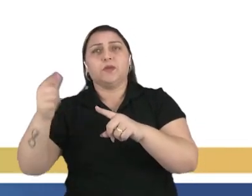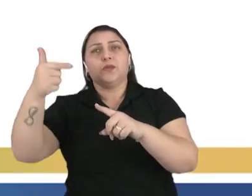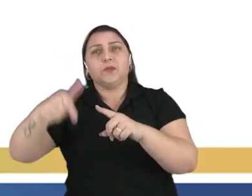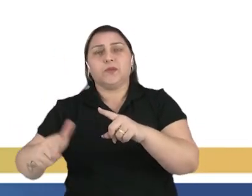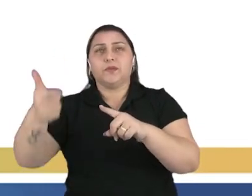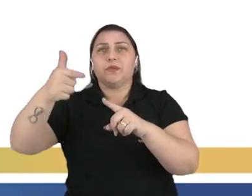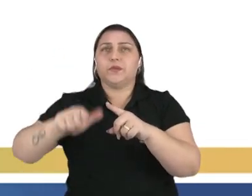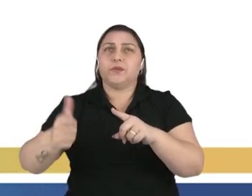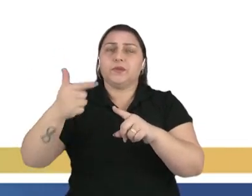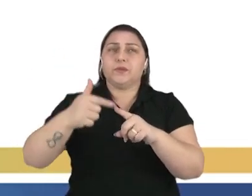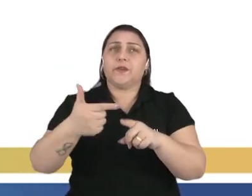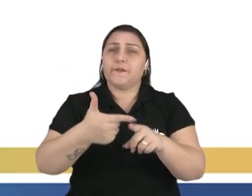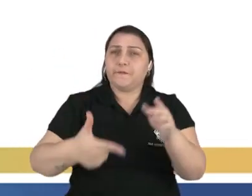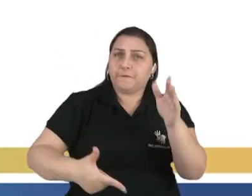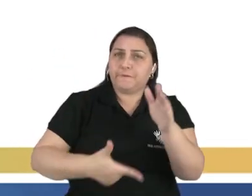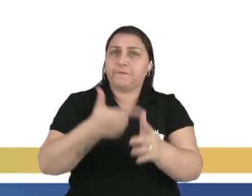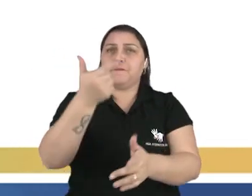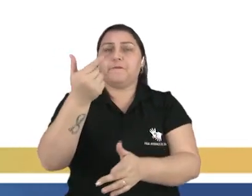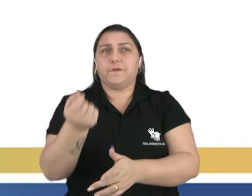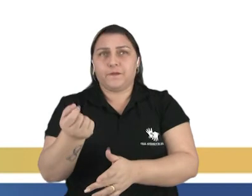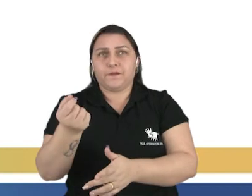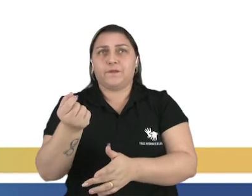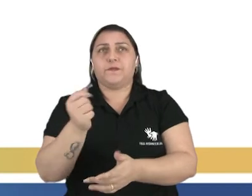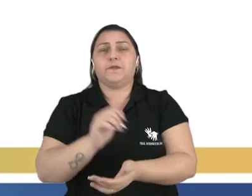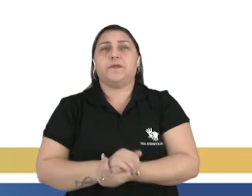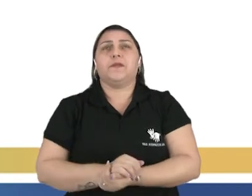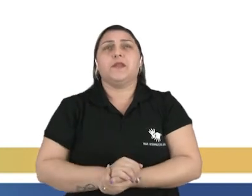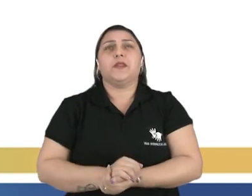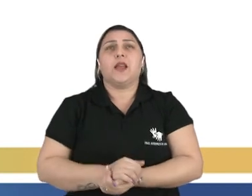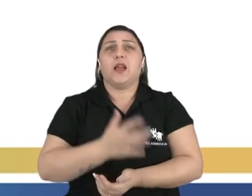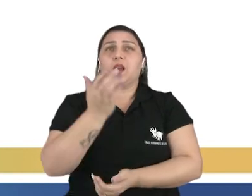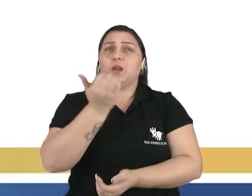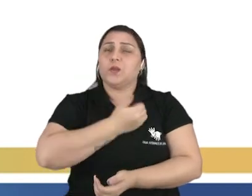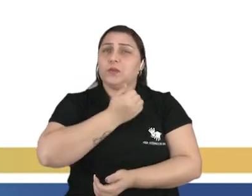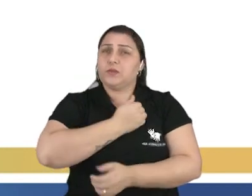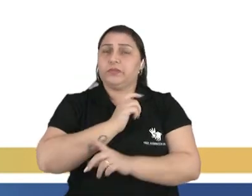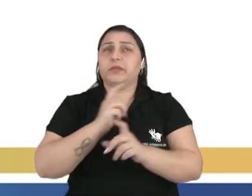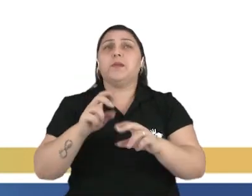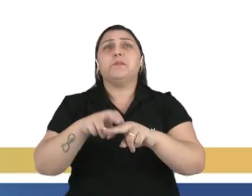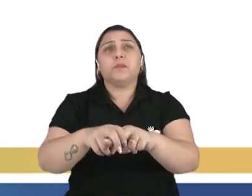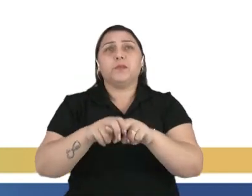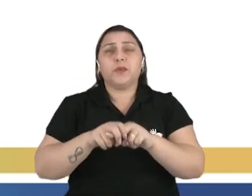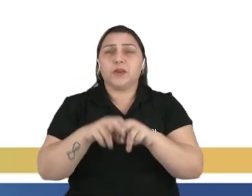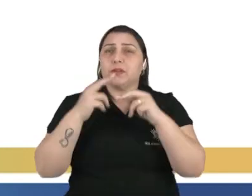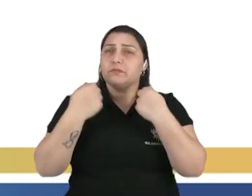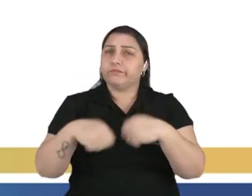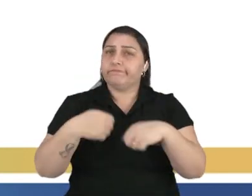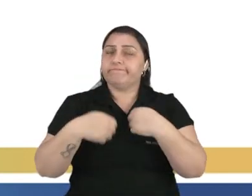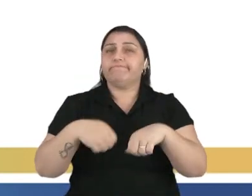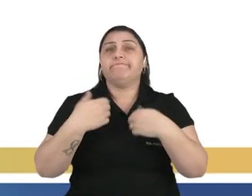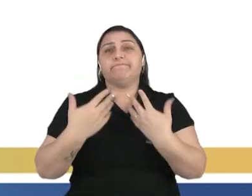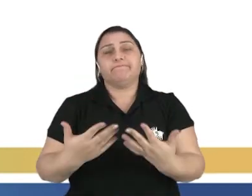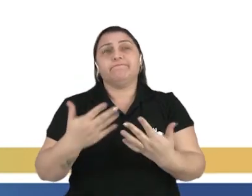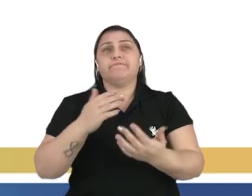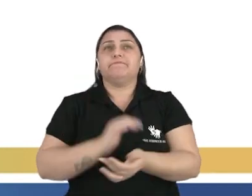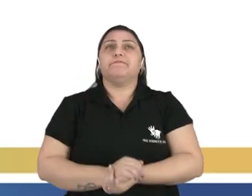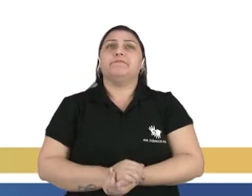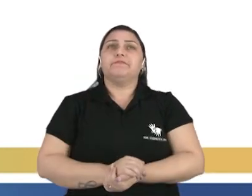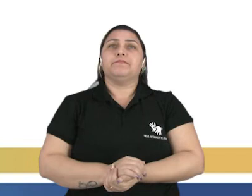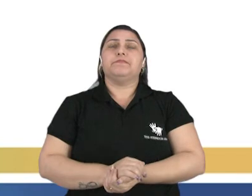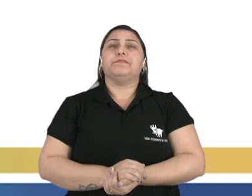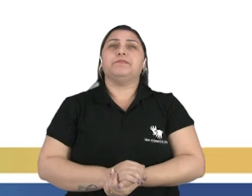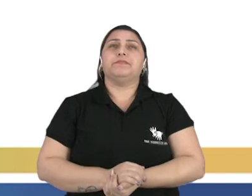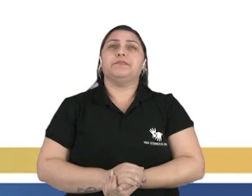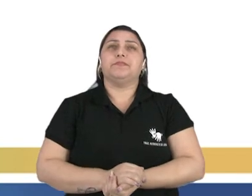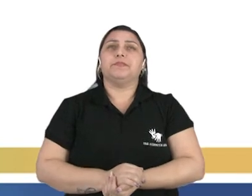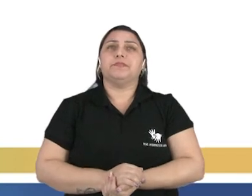novo, depois de novo, 20 vezes. Então, isso é um número muito alto. E aí, por isso, nós expressamos esses números